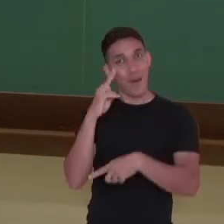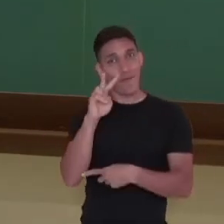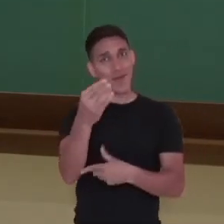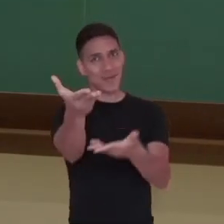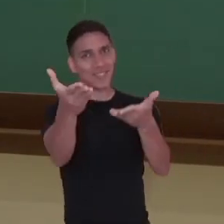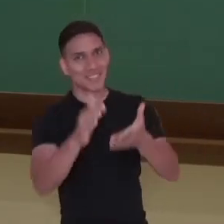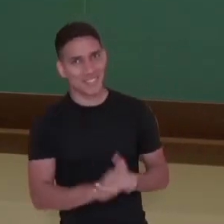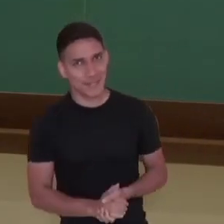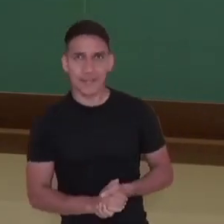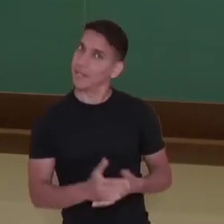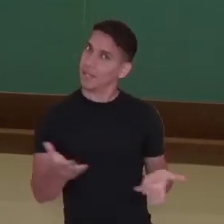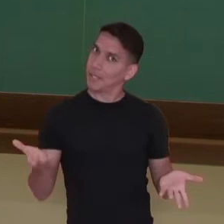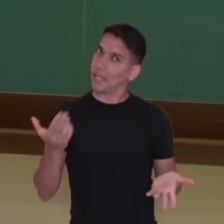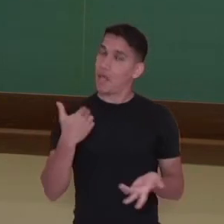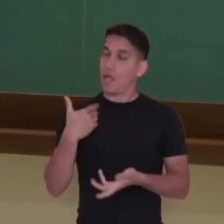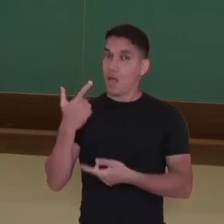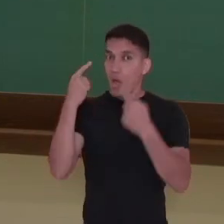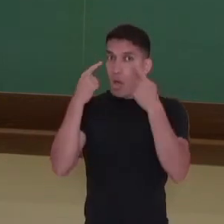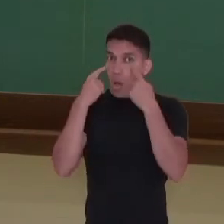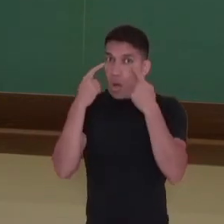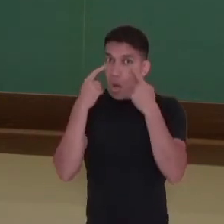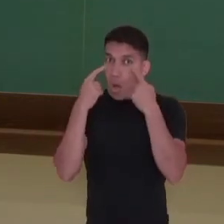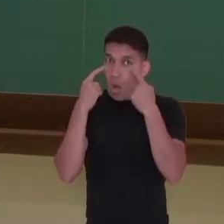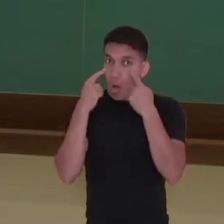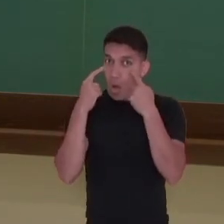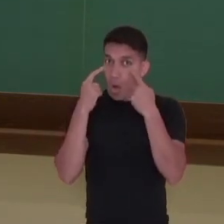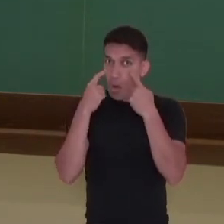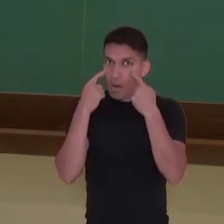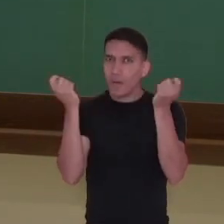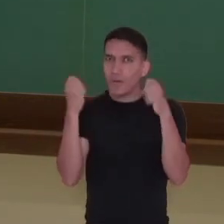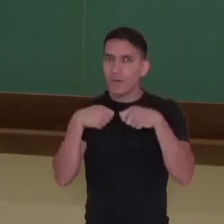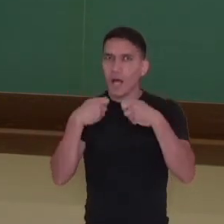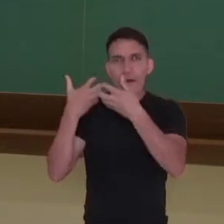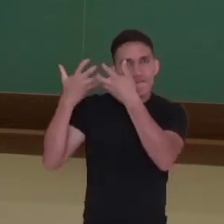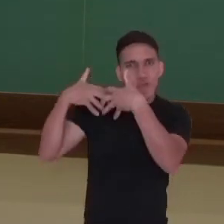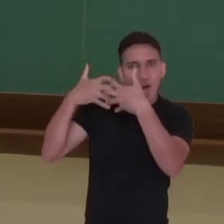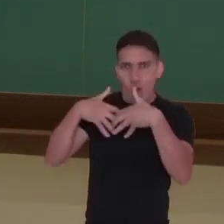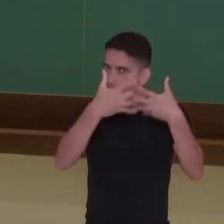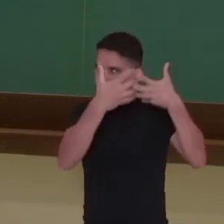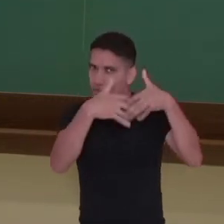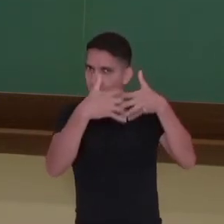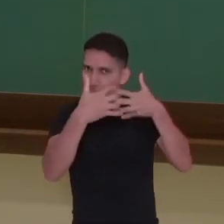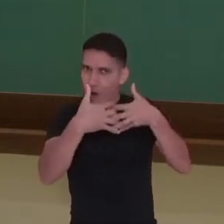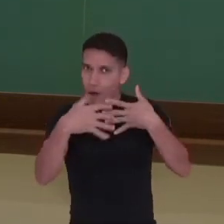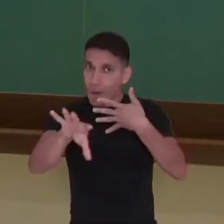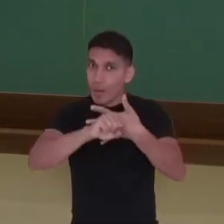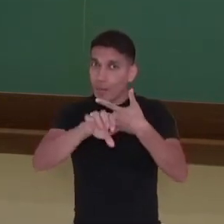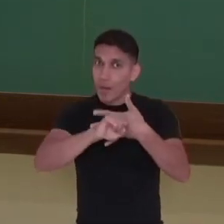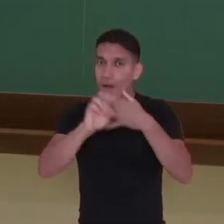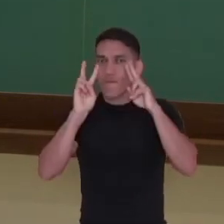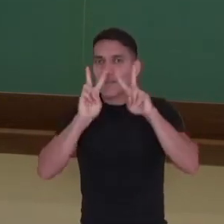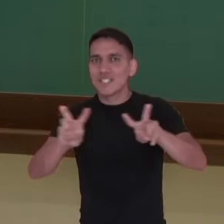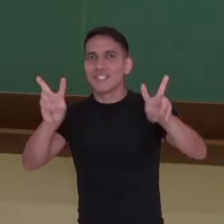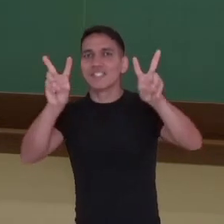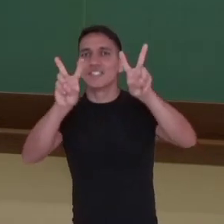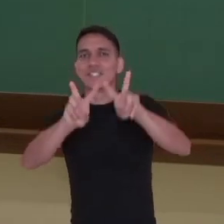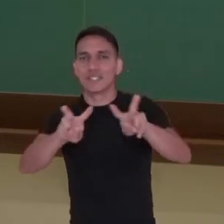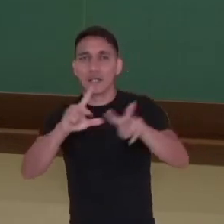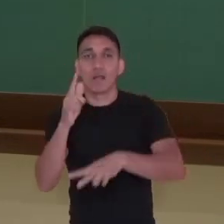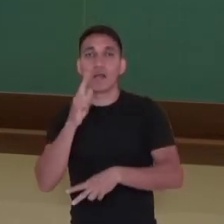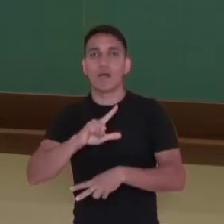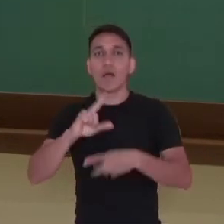você, ou seja, o meu órgão, olho, está trabalhando para o sentido visão e vai mandar